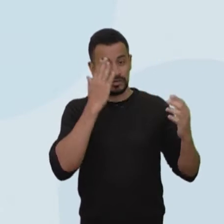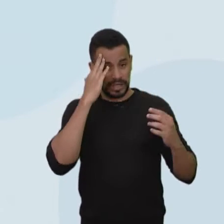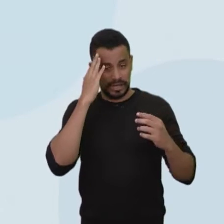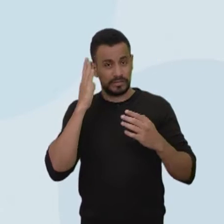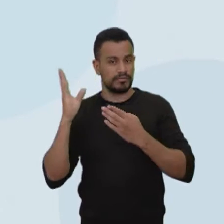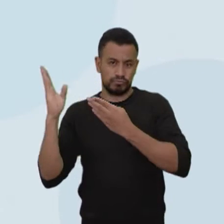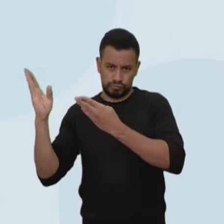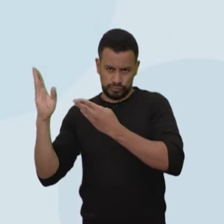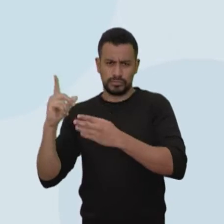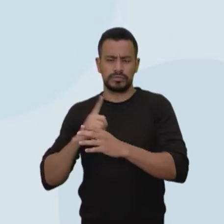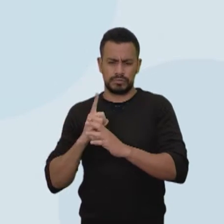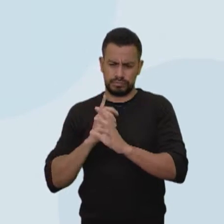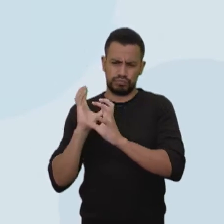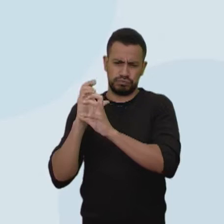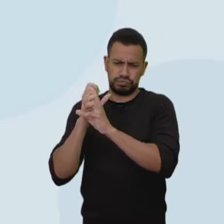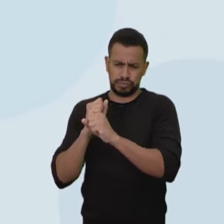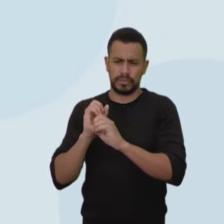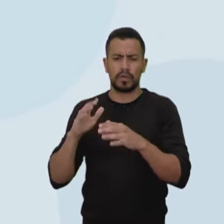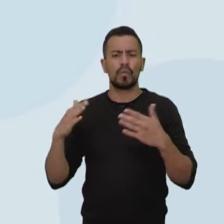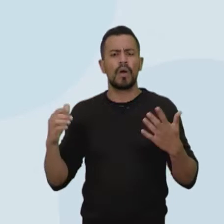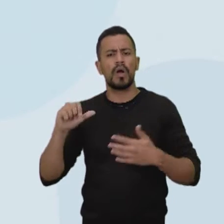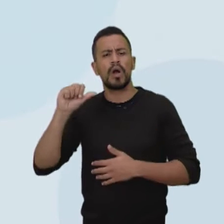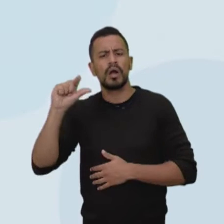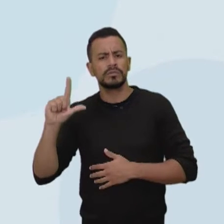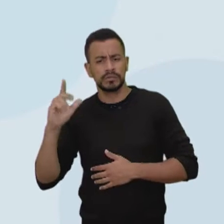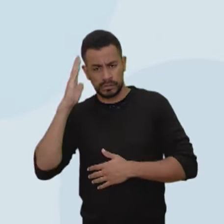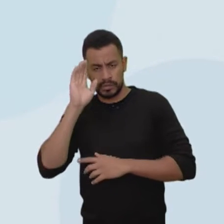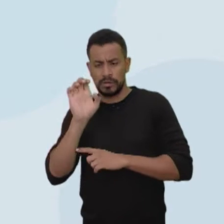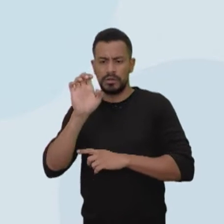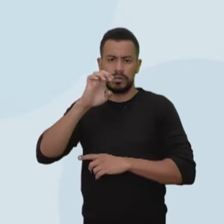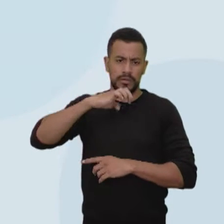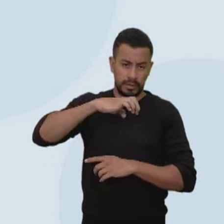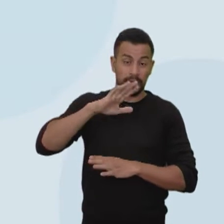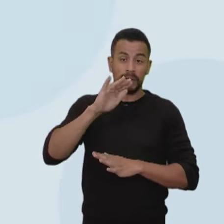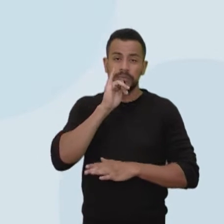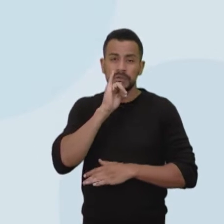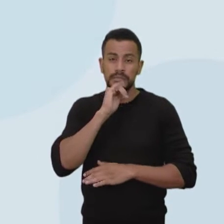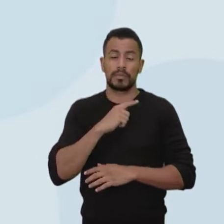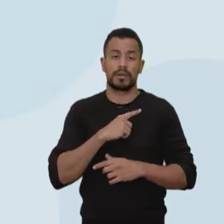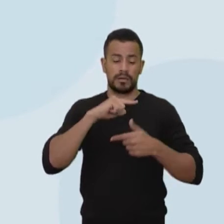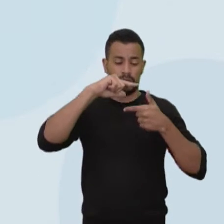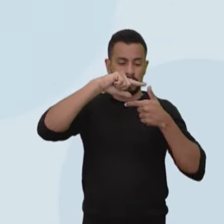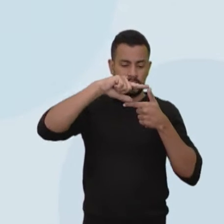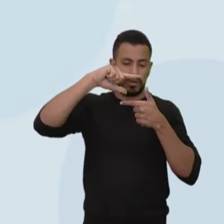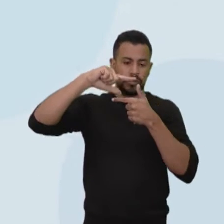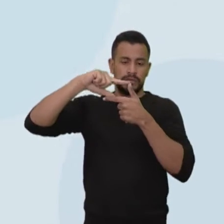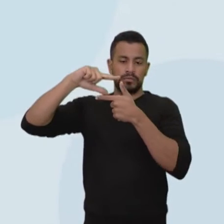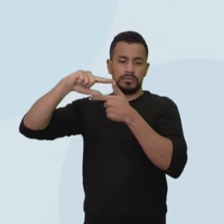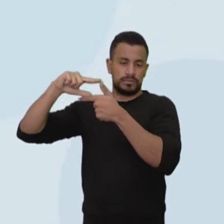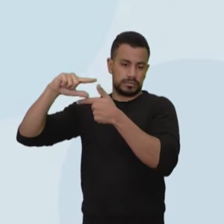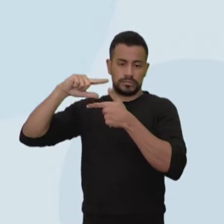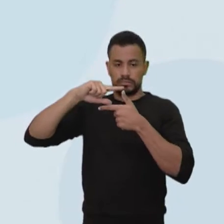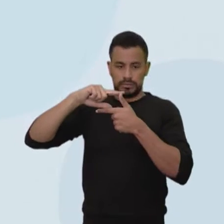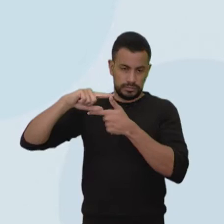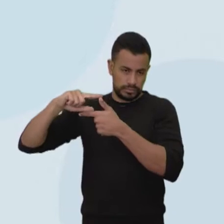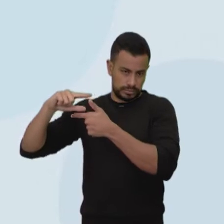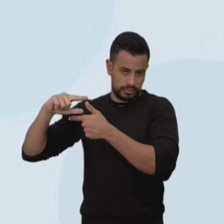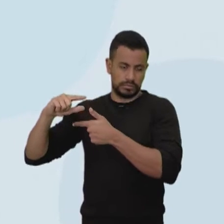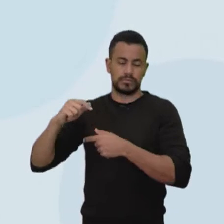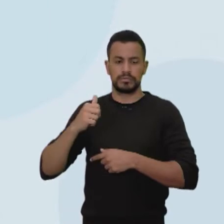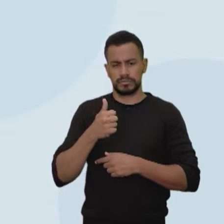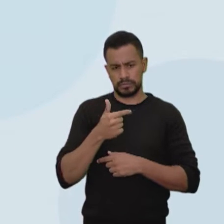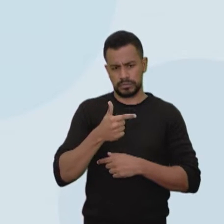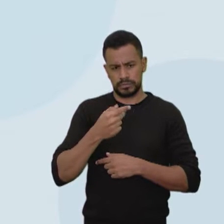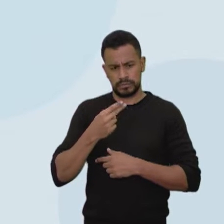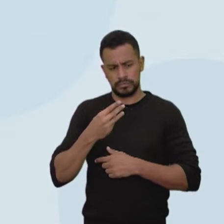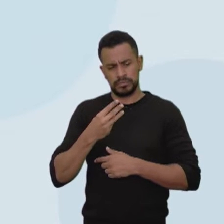partes. Então, é um E deitado e a gente tem aí quadradinhos. Vamos contar quantos quadradinhos tem? 1, 2, 3, 4,